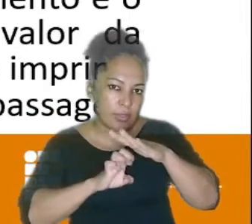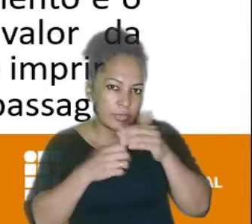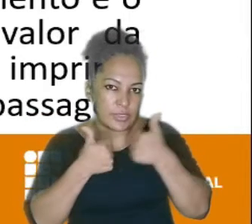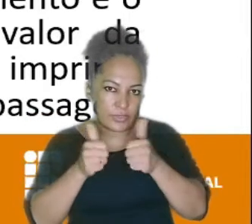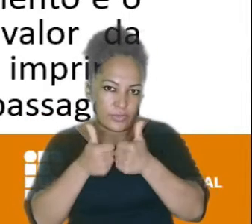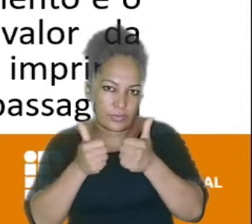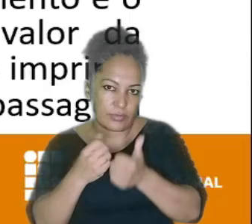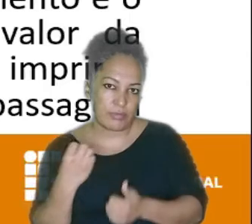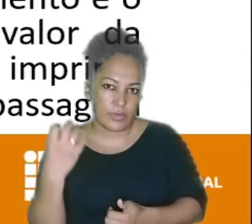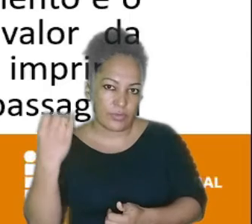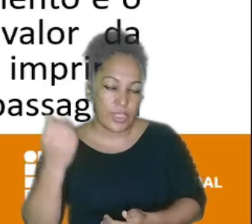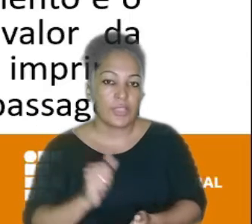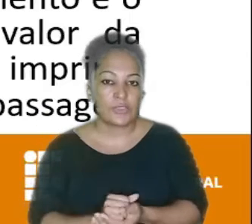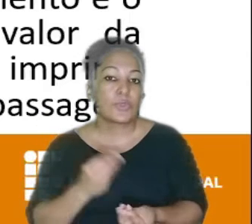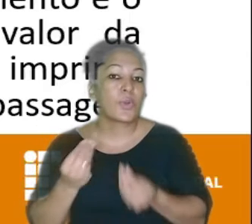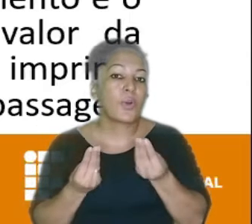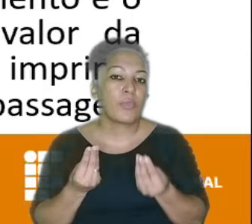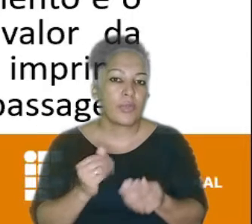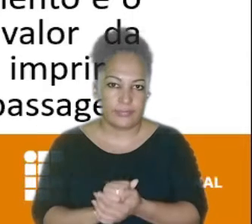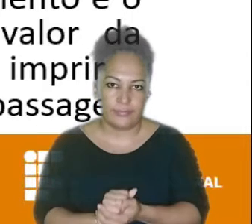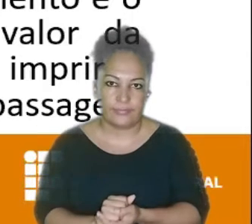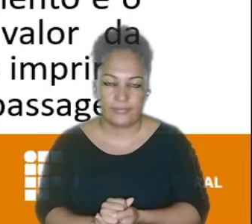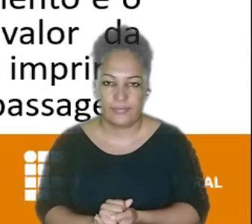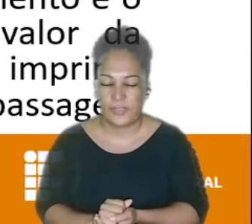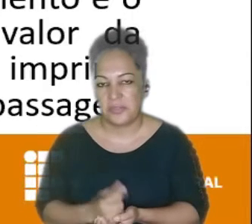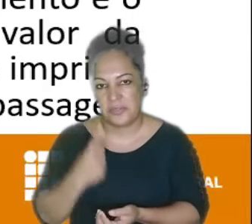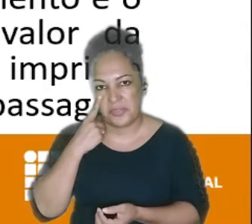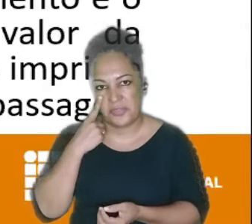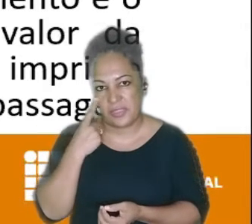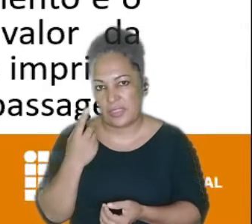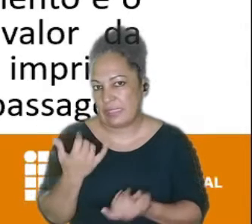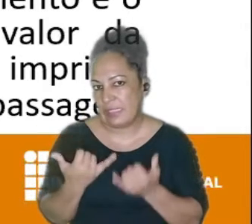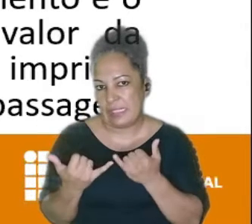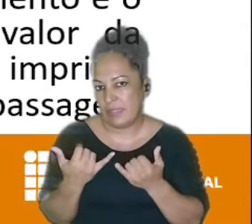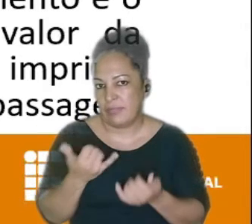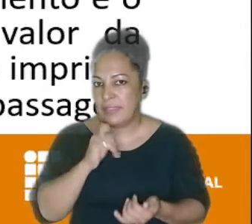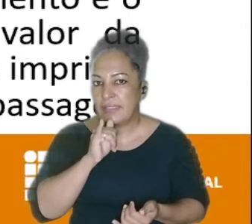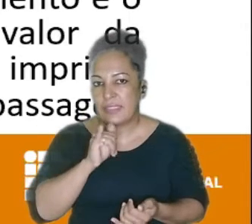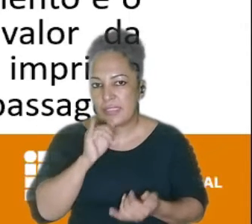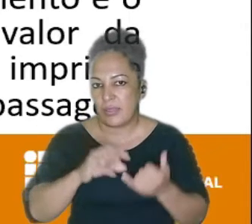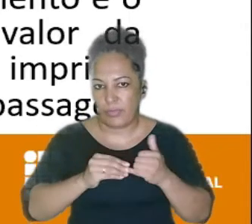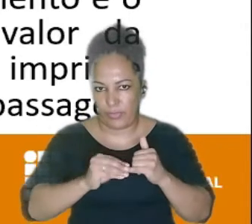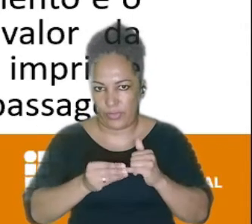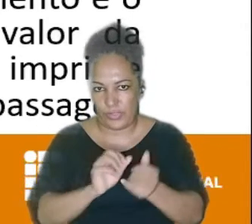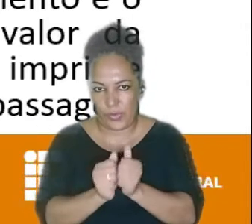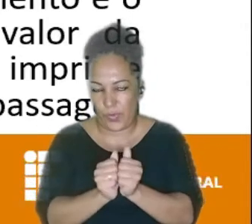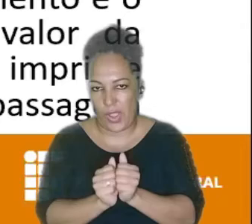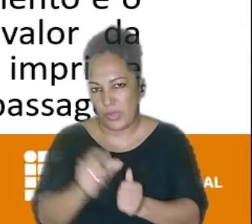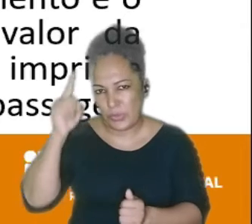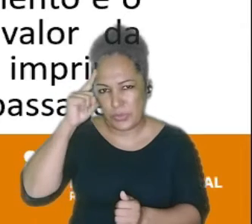aí uma empresa rodoviária. Ela funciona, vamos colocar assim, um feijão com arroz dela, é isso aí,